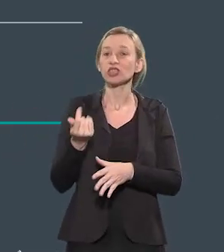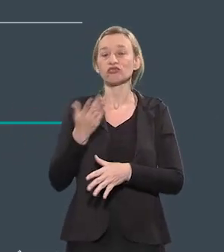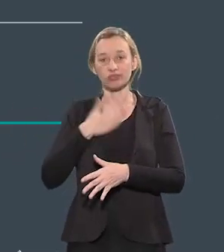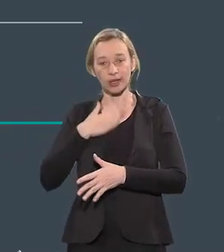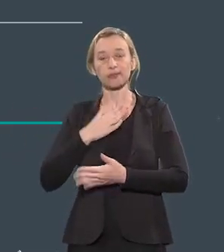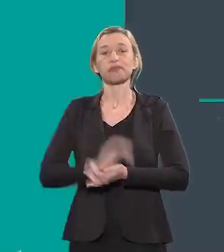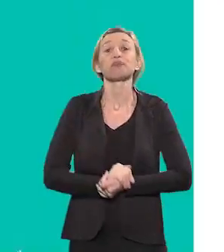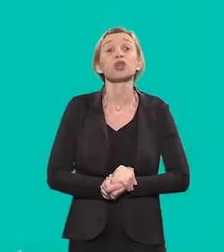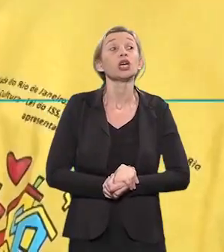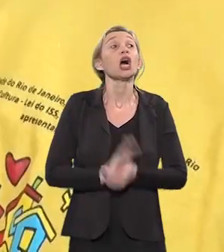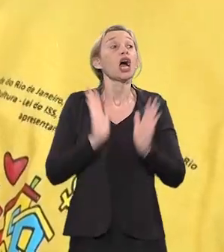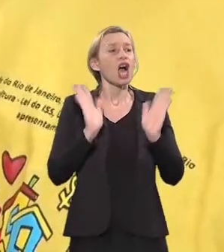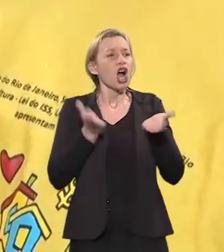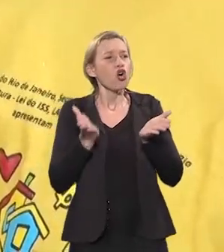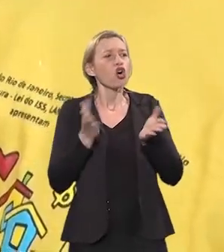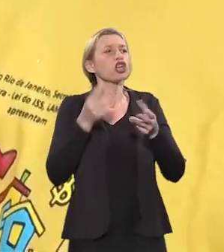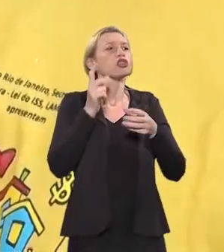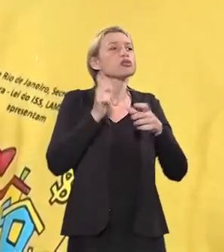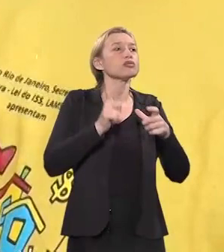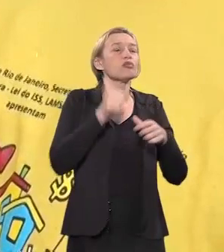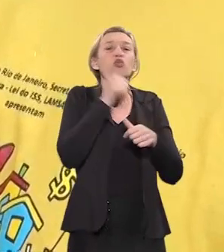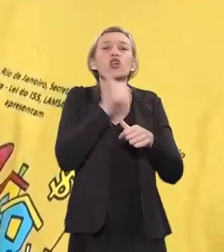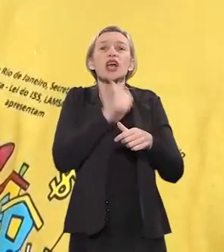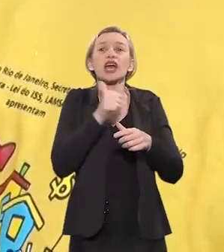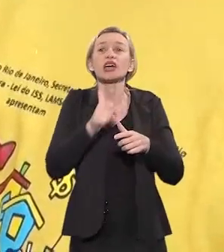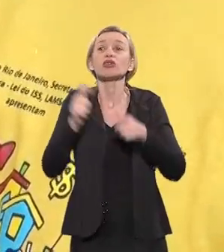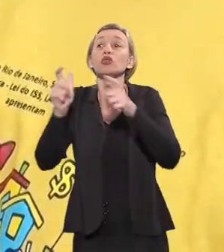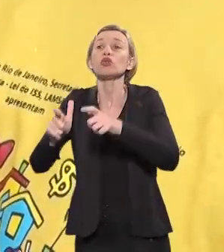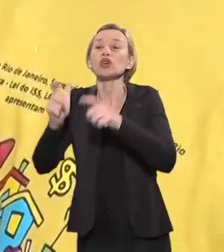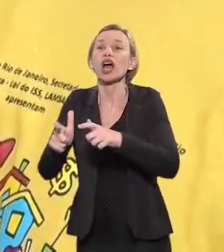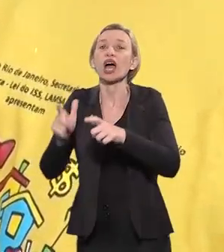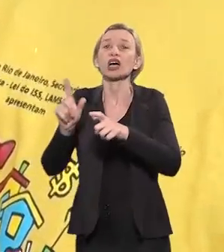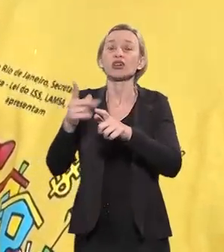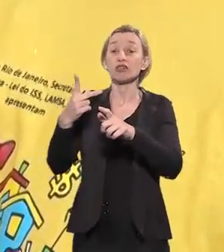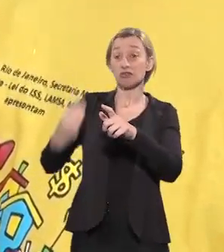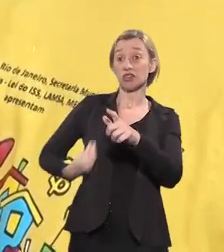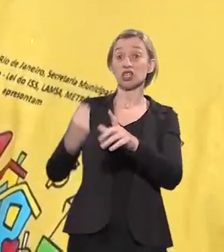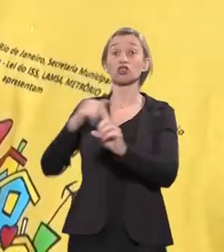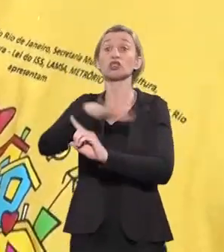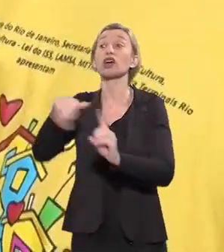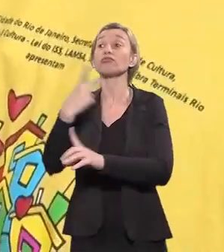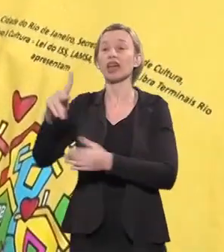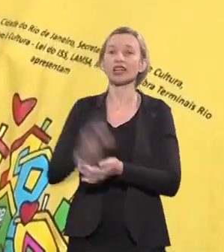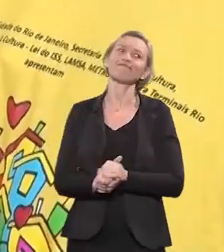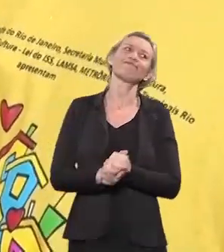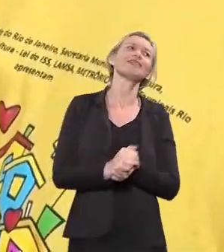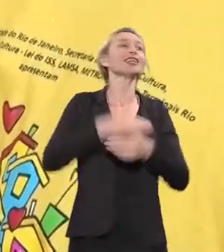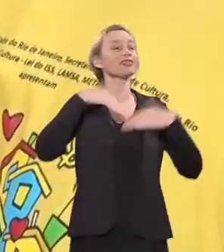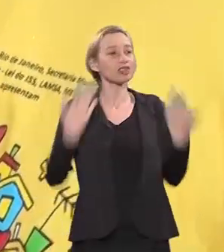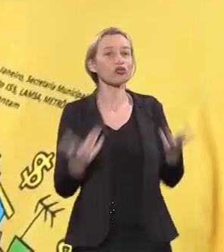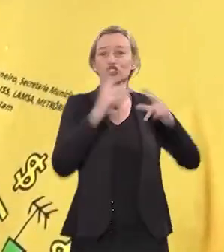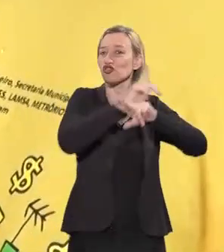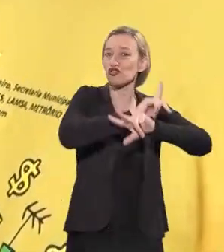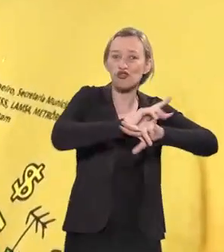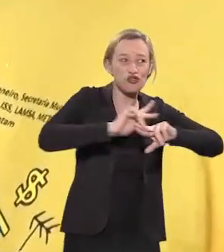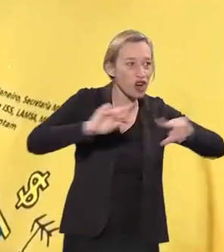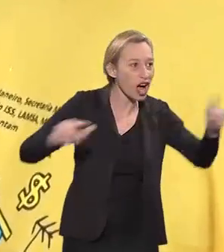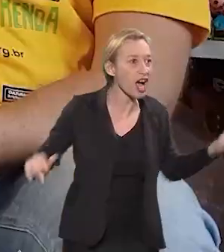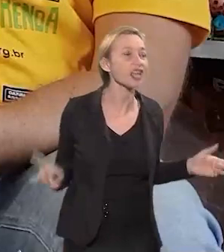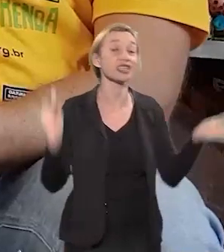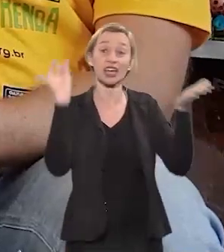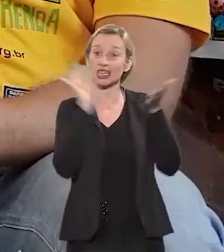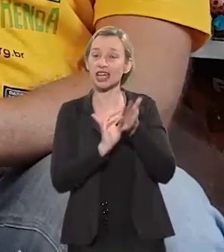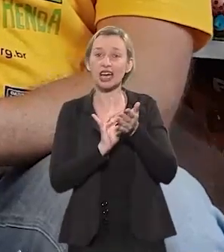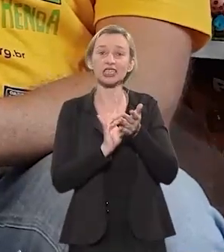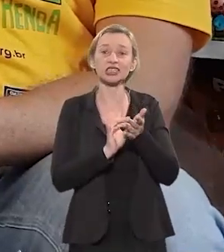gerando renda. Agora, de onde vêm essas mulheres? Qual é a realidade social dessas mulheres? Então, nós temos diversas realidades,